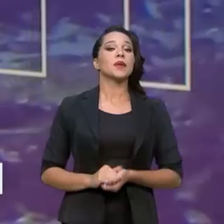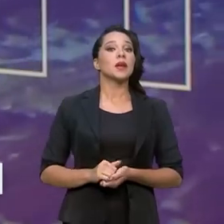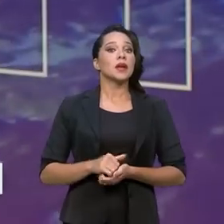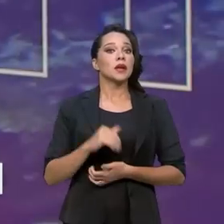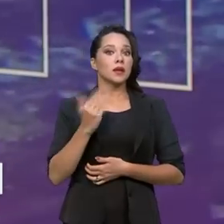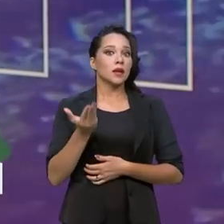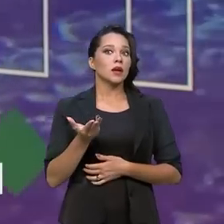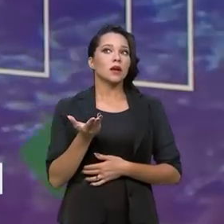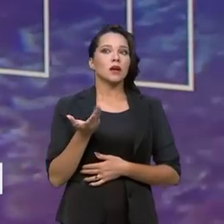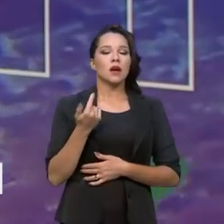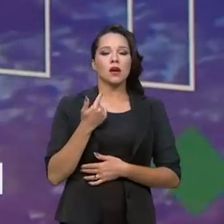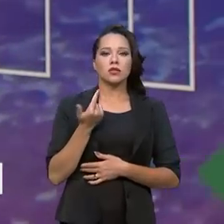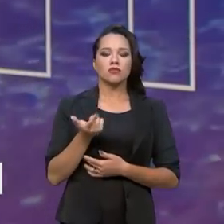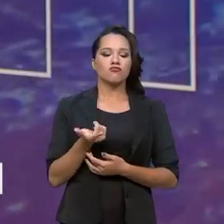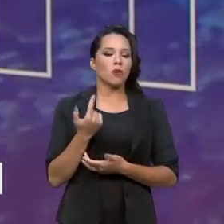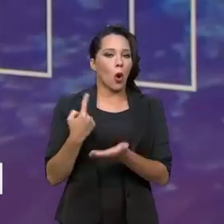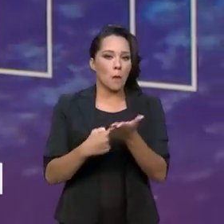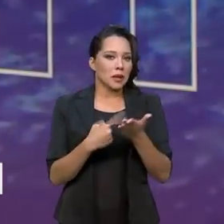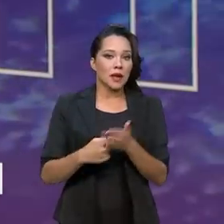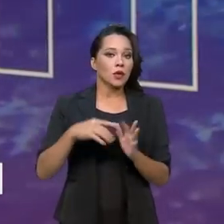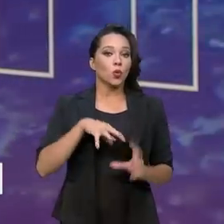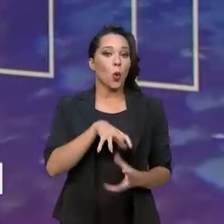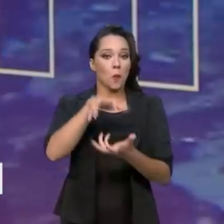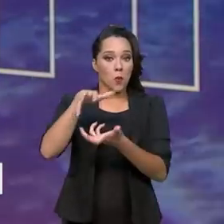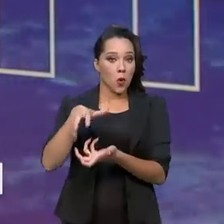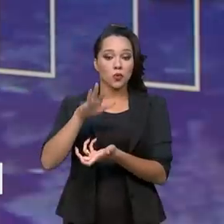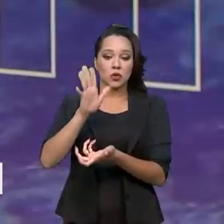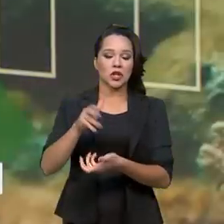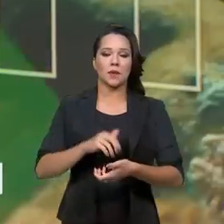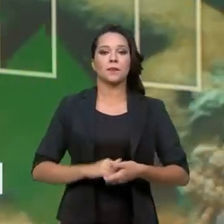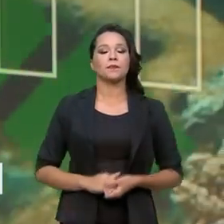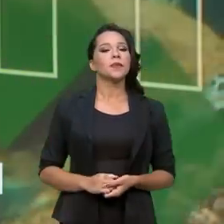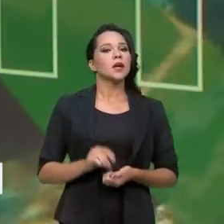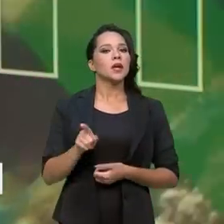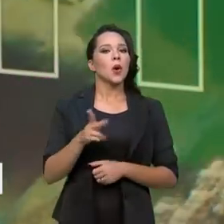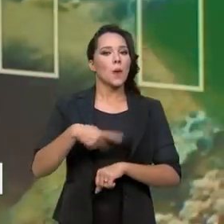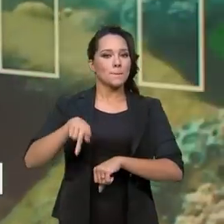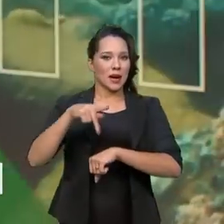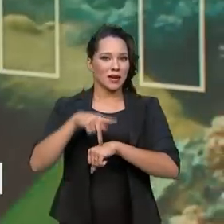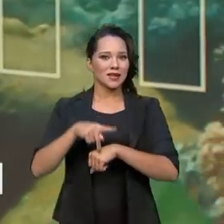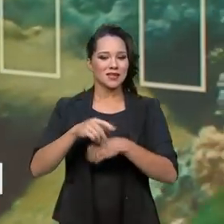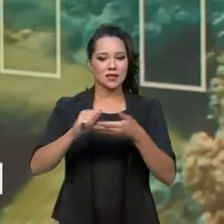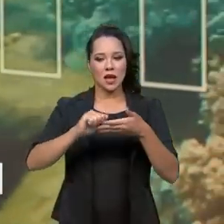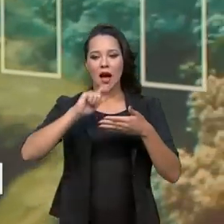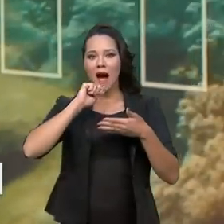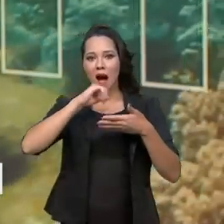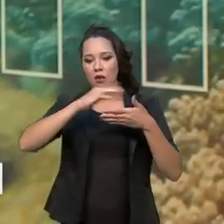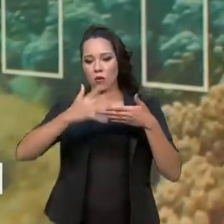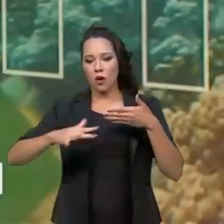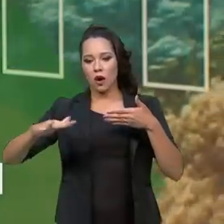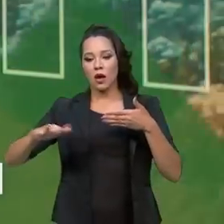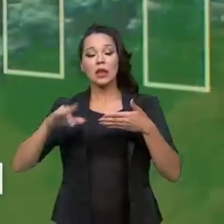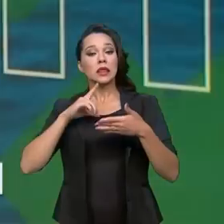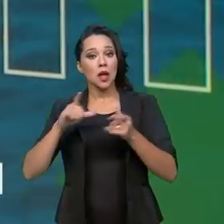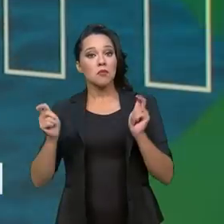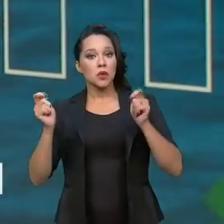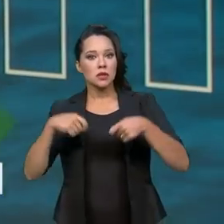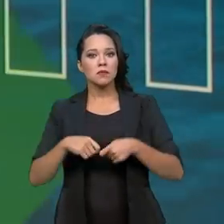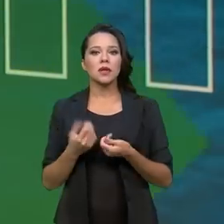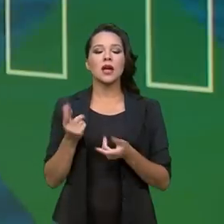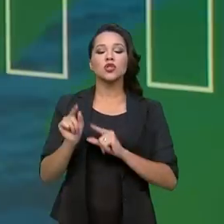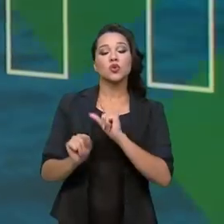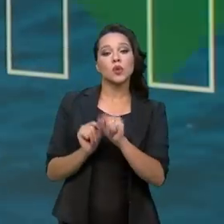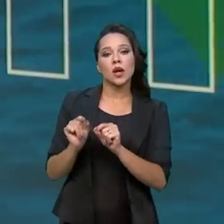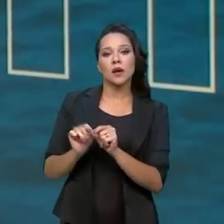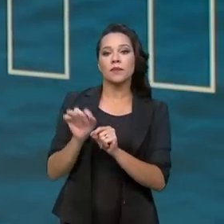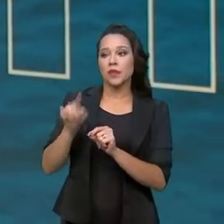estabelecidos globalmente, mundialmente, em que o Estado costeiro possui, tem a possibilidade de